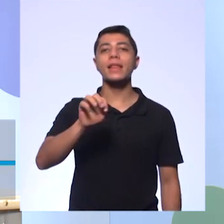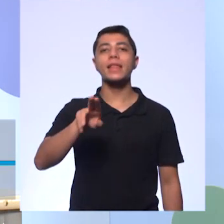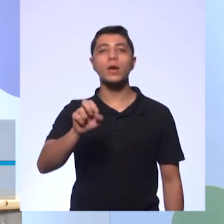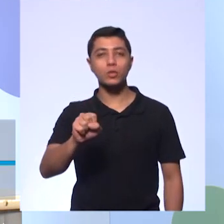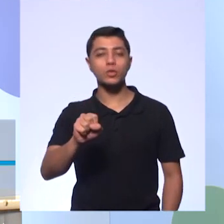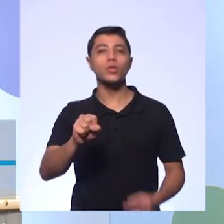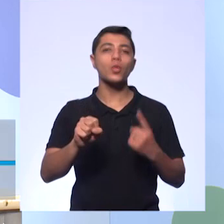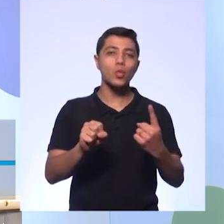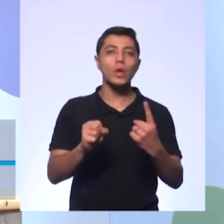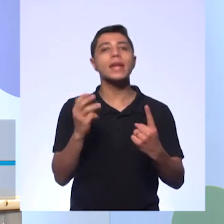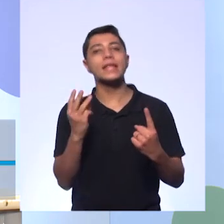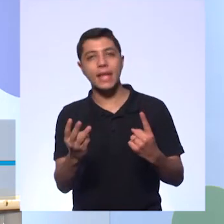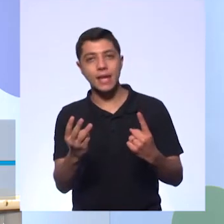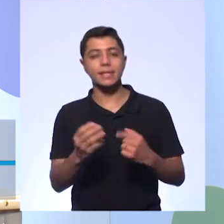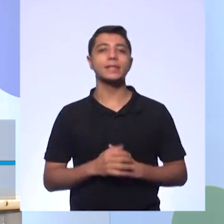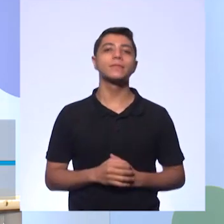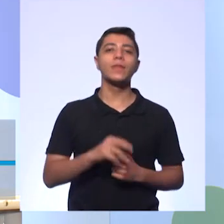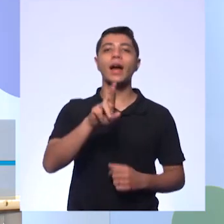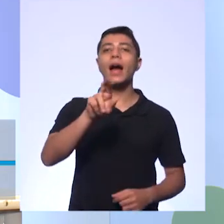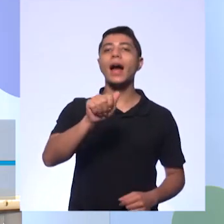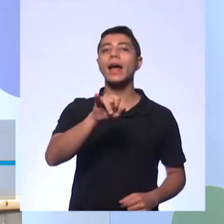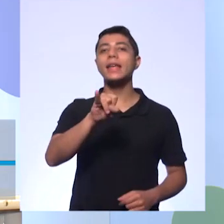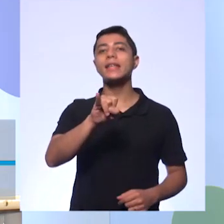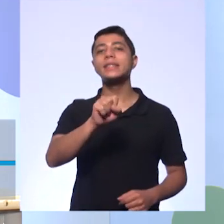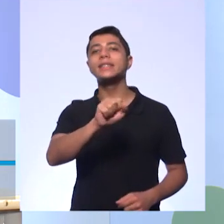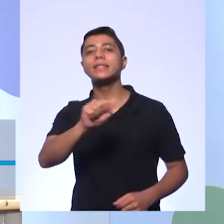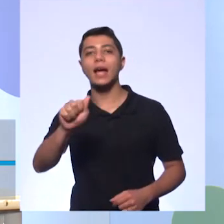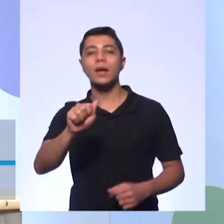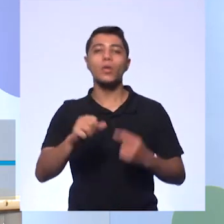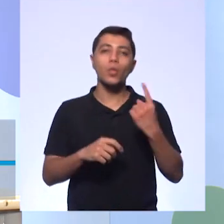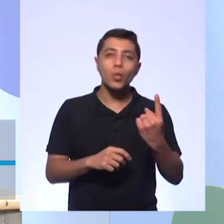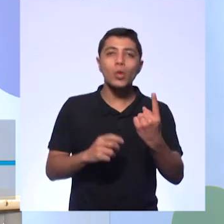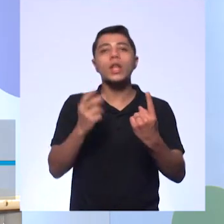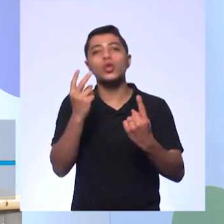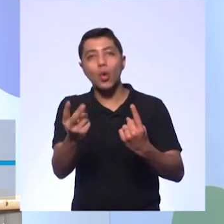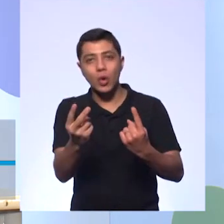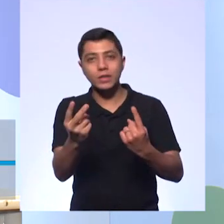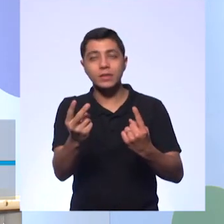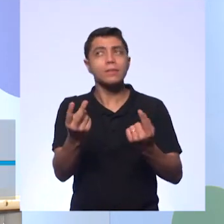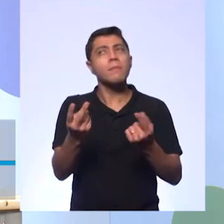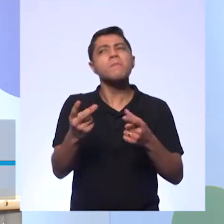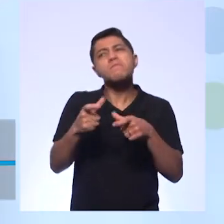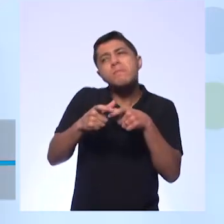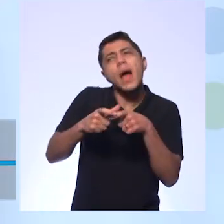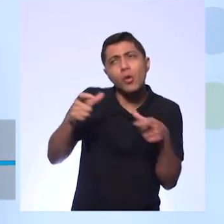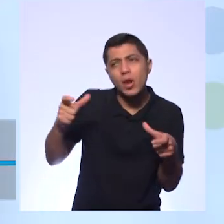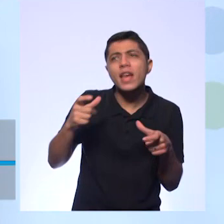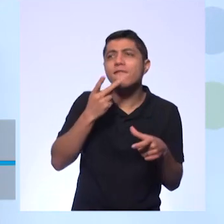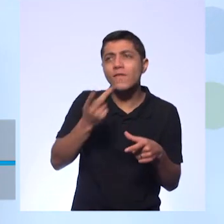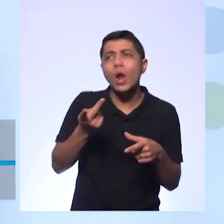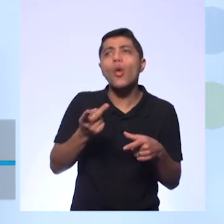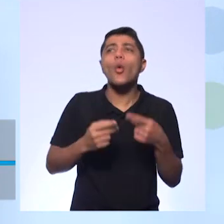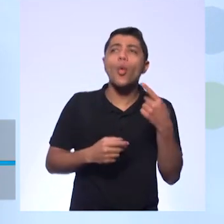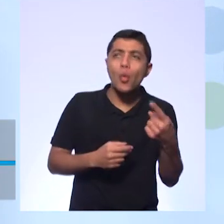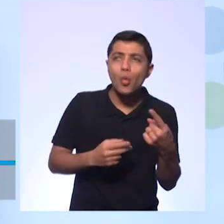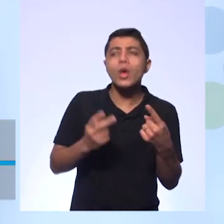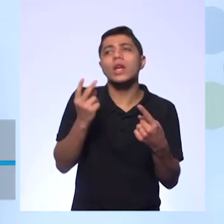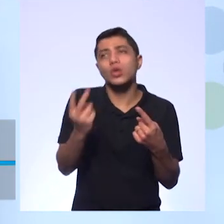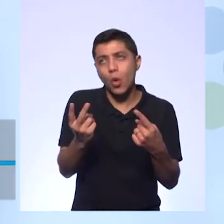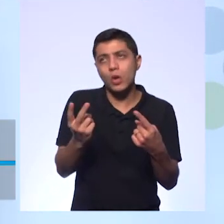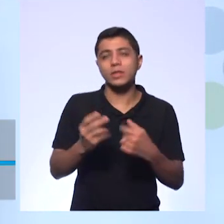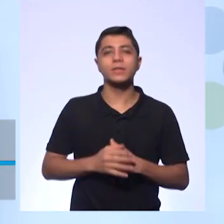e 2. A galera tá mais aqui em 1 e 2, 1 e 2, 1 e 2. Olha, estudantes, quem colocou 1